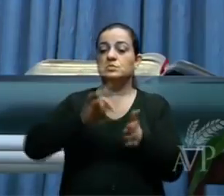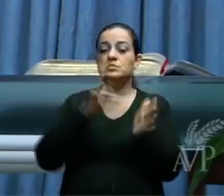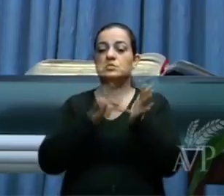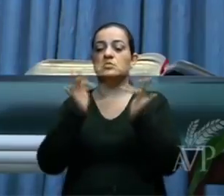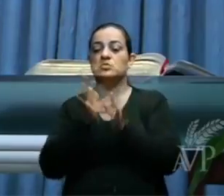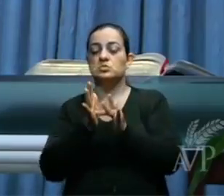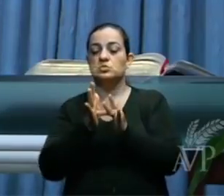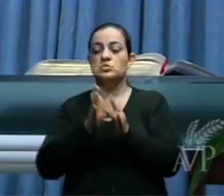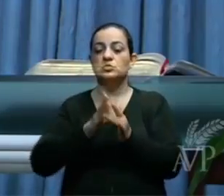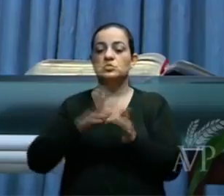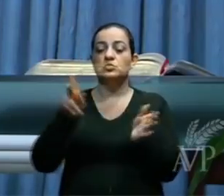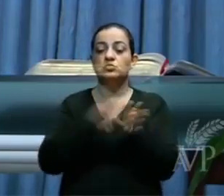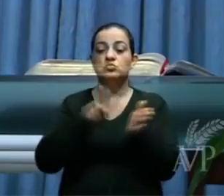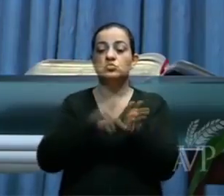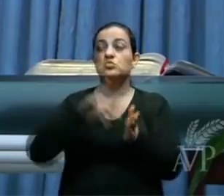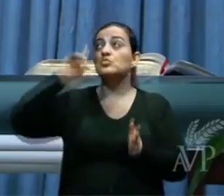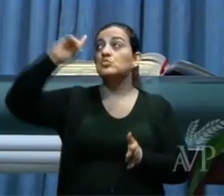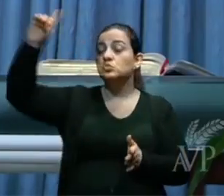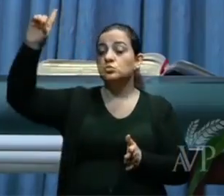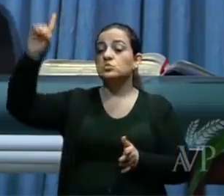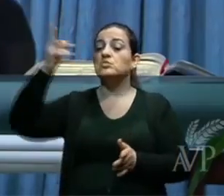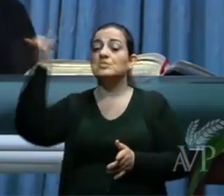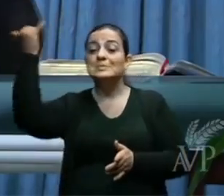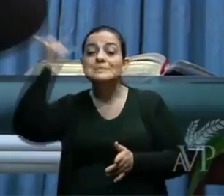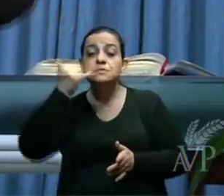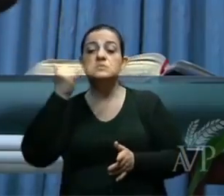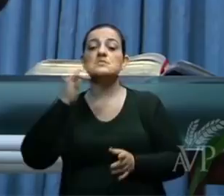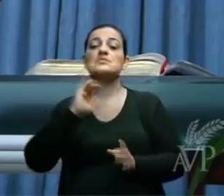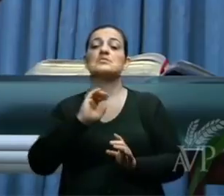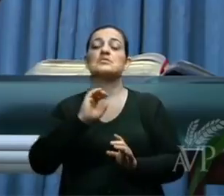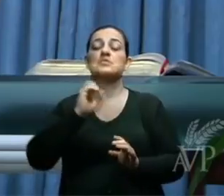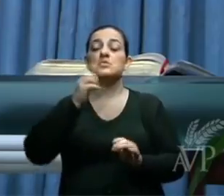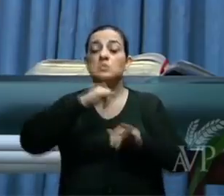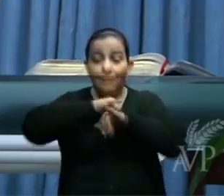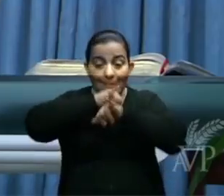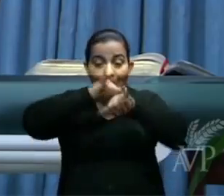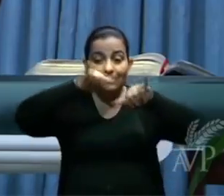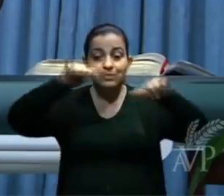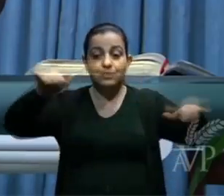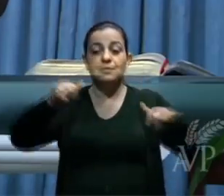é o próprio deus tu tem sido enviado com uma mensagem